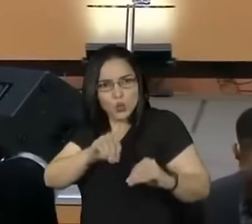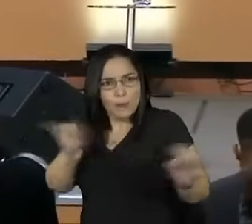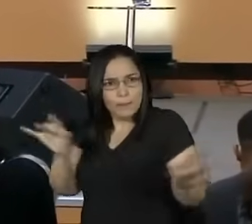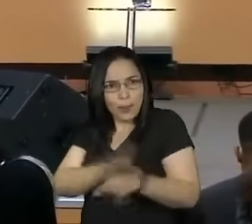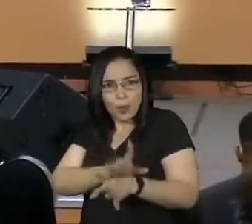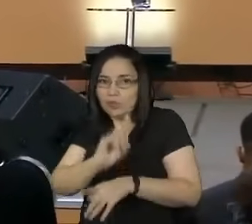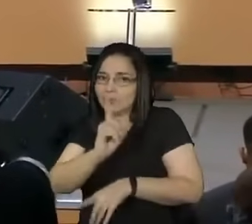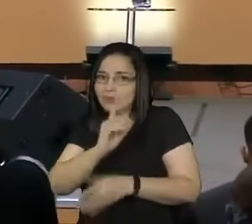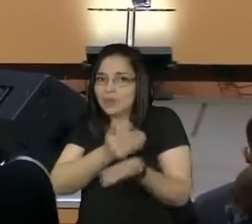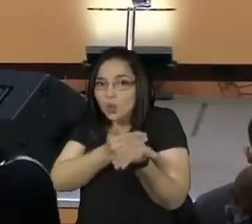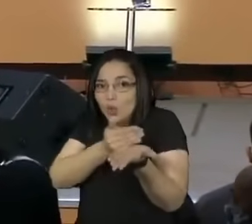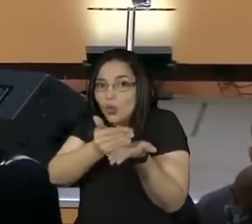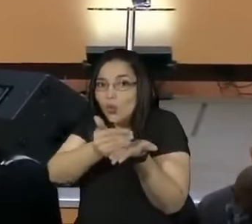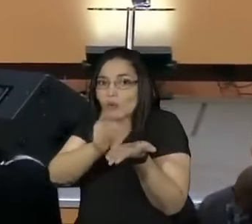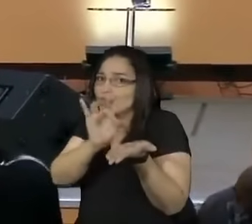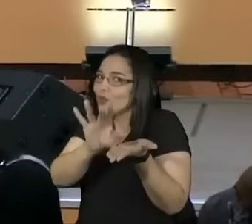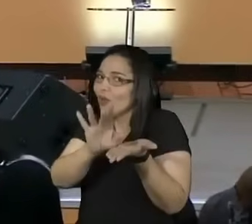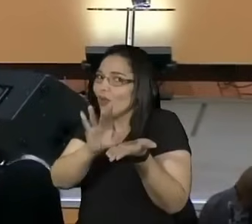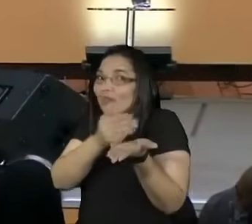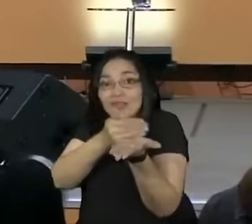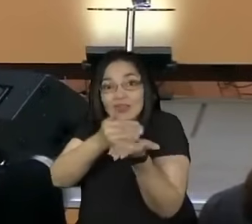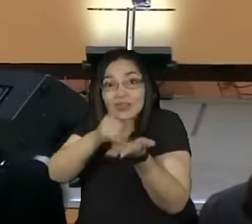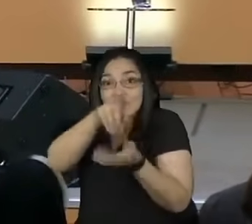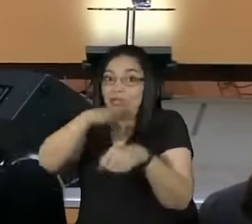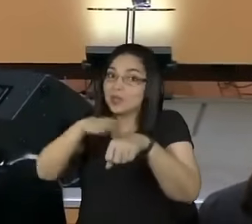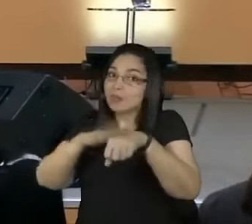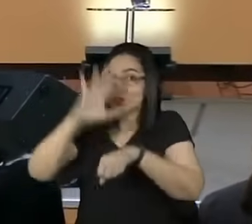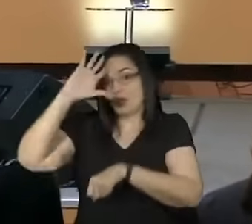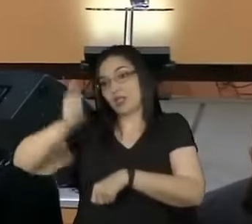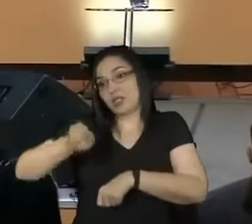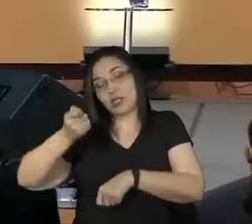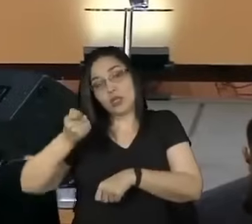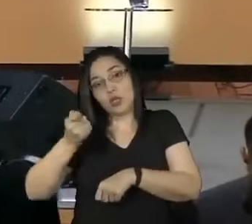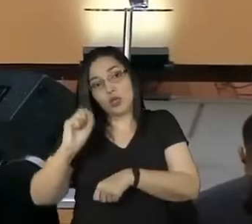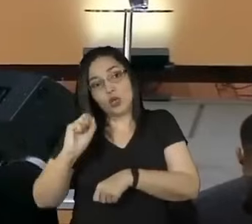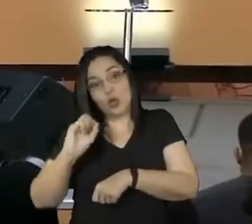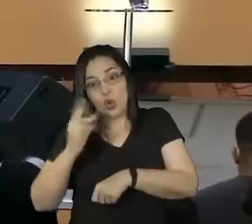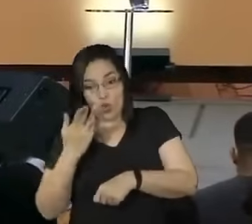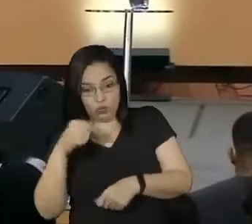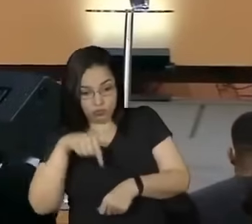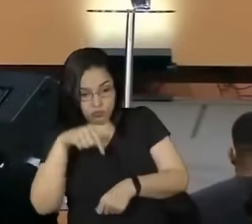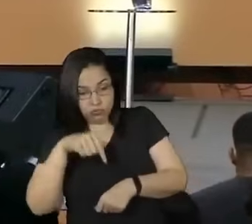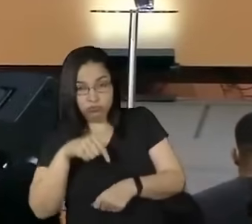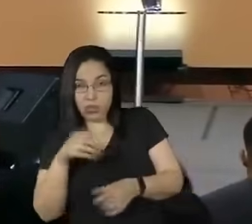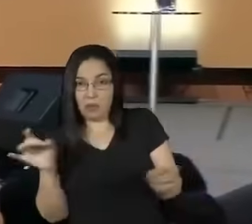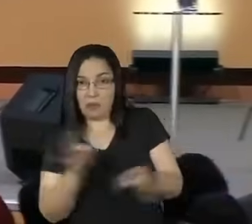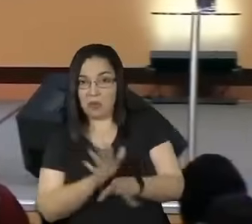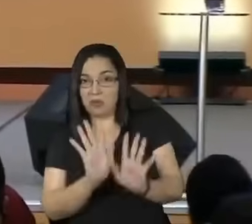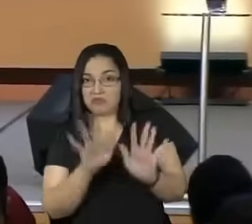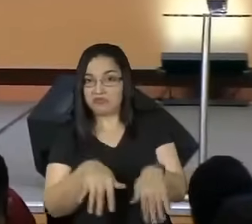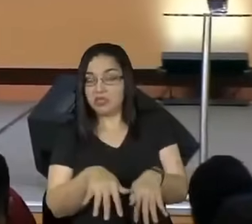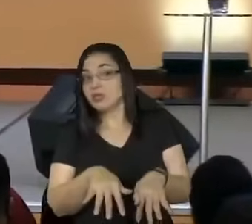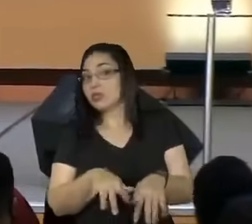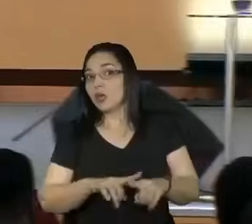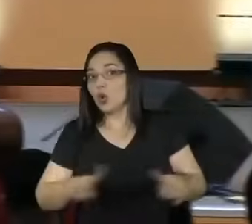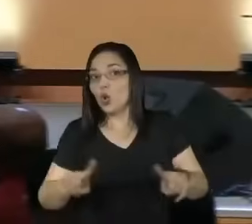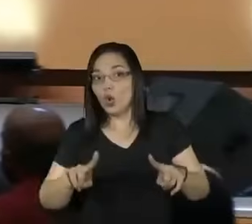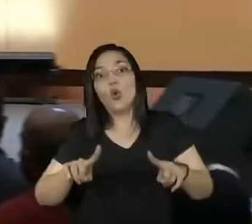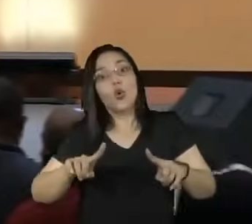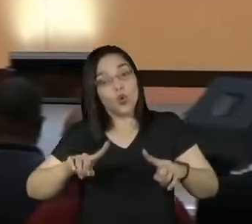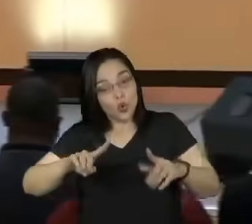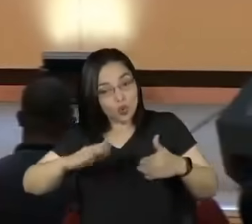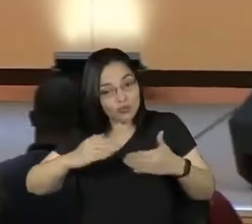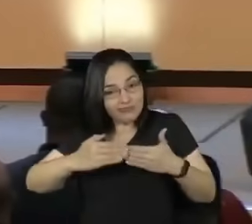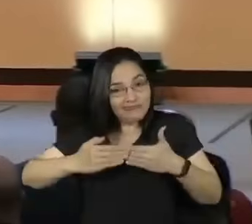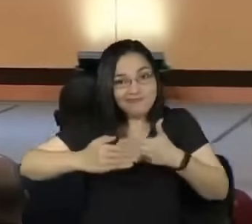aqui é o primeiro passo e é você que decide se morre isso aqui ou se a partir de agora você vai ter uma caminhada e vida com